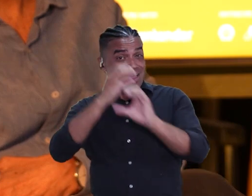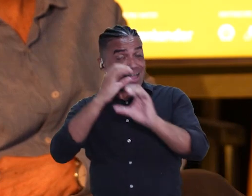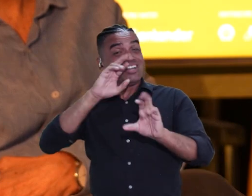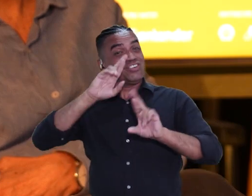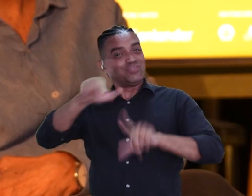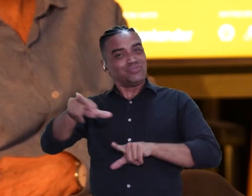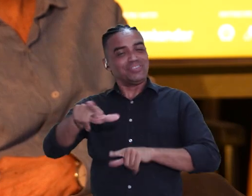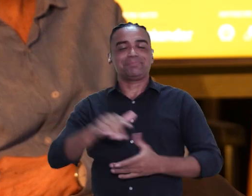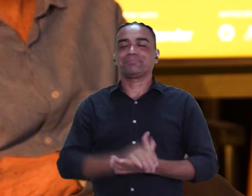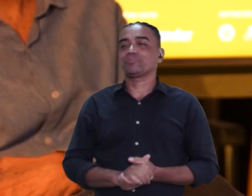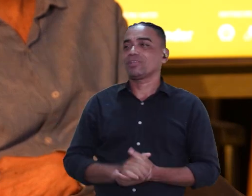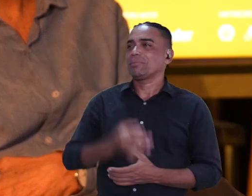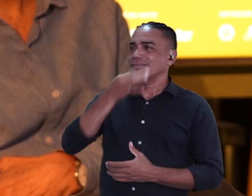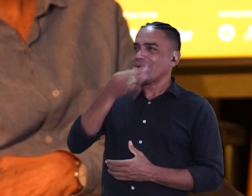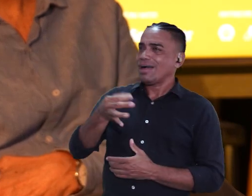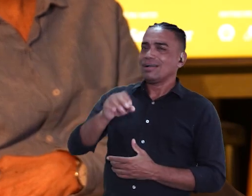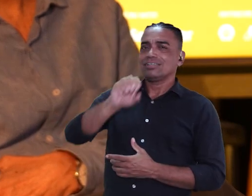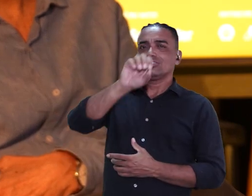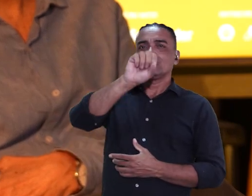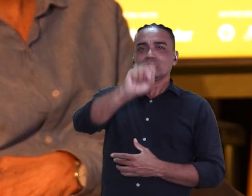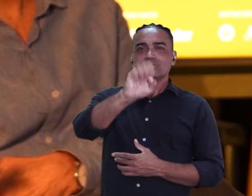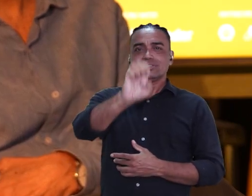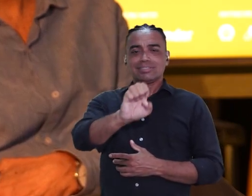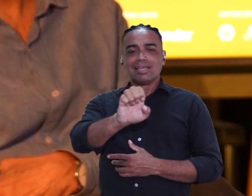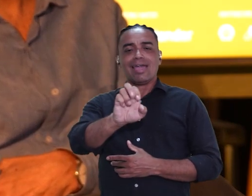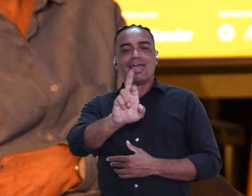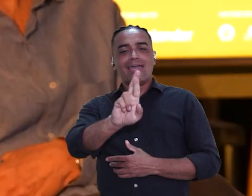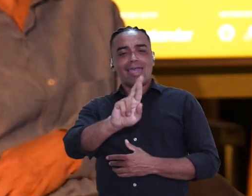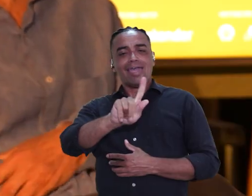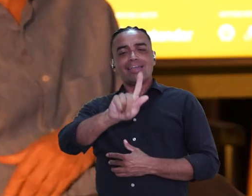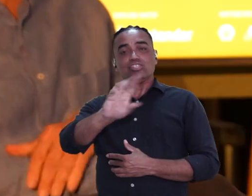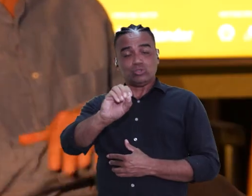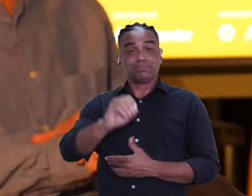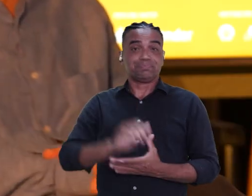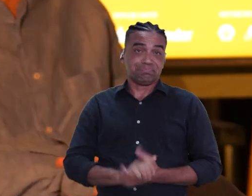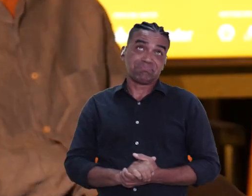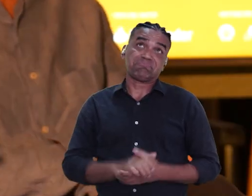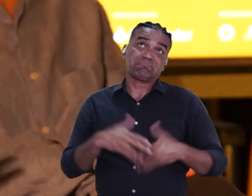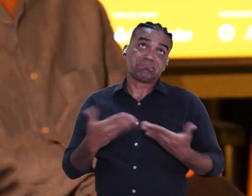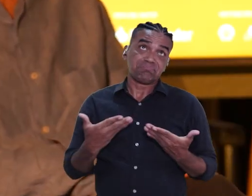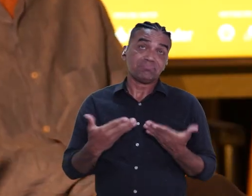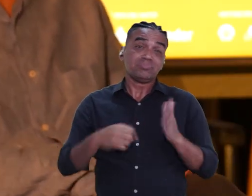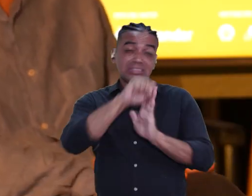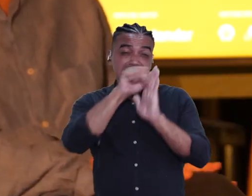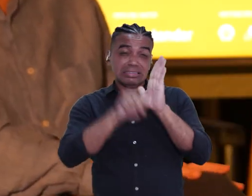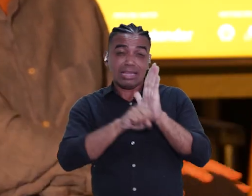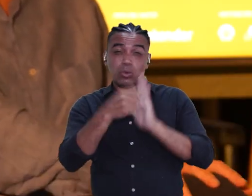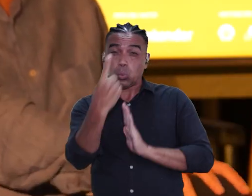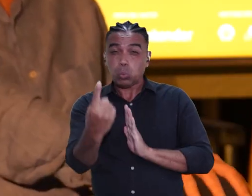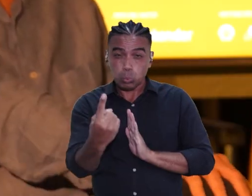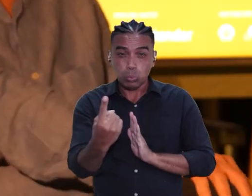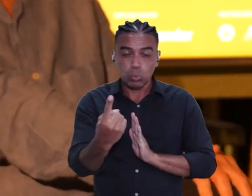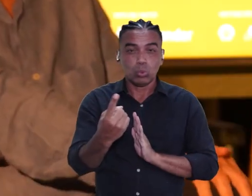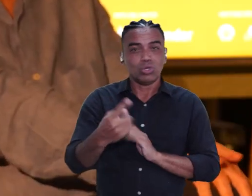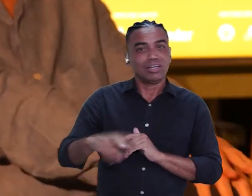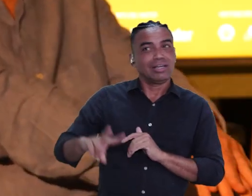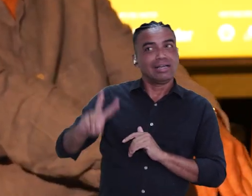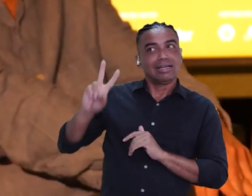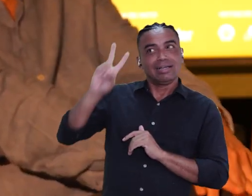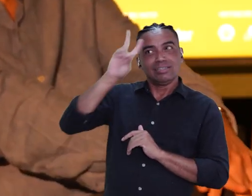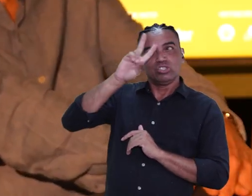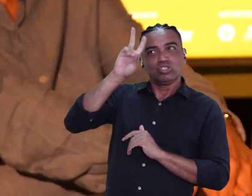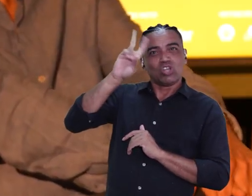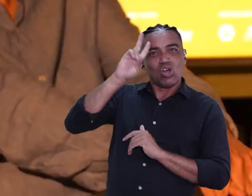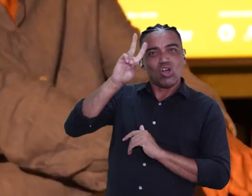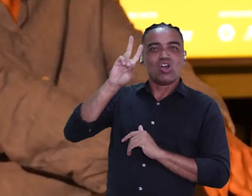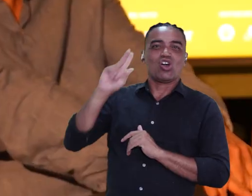que Sérgio, praticamente um século, né, de história desse